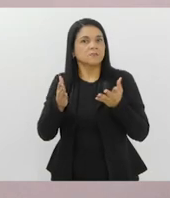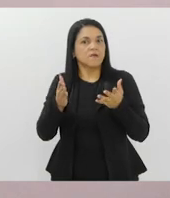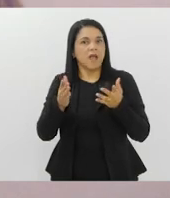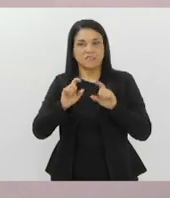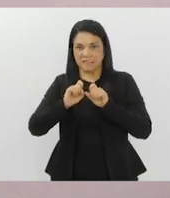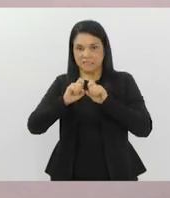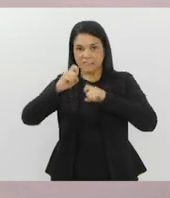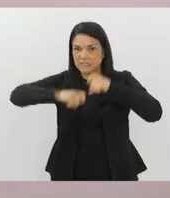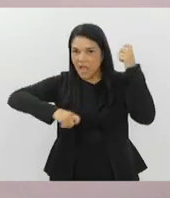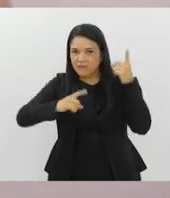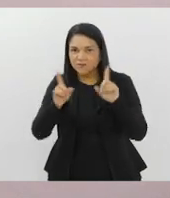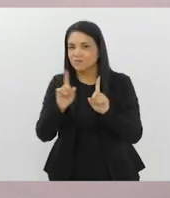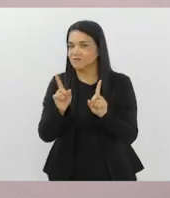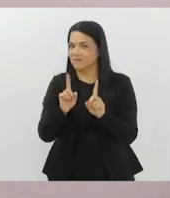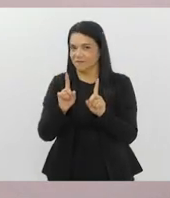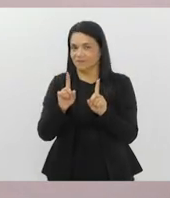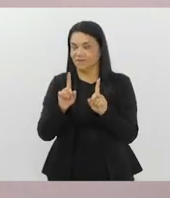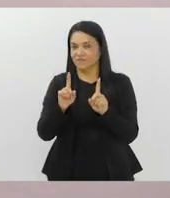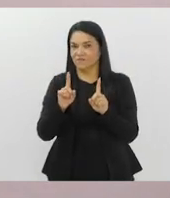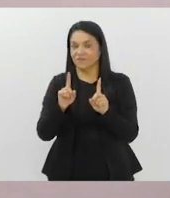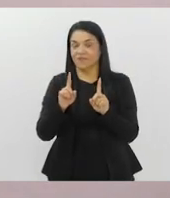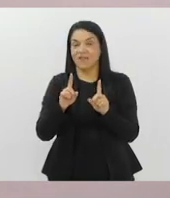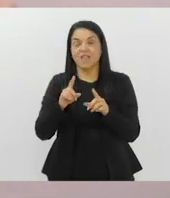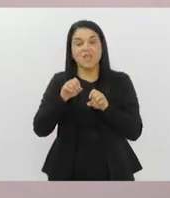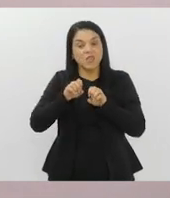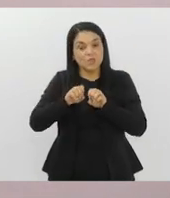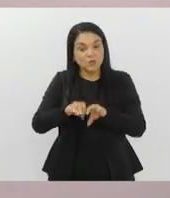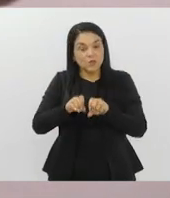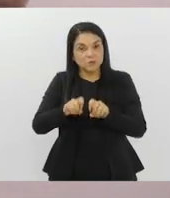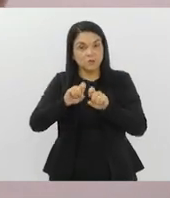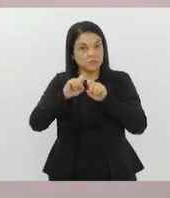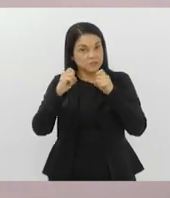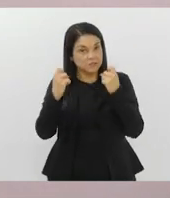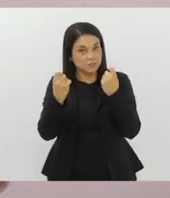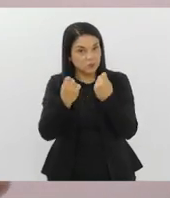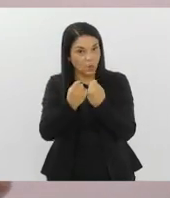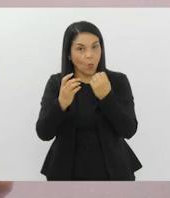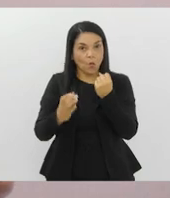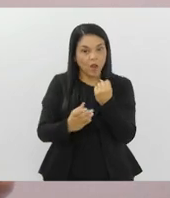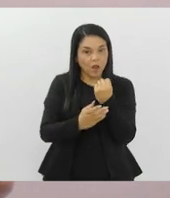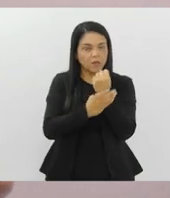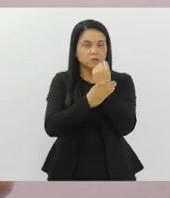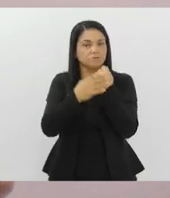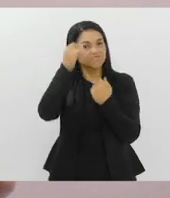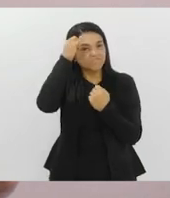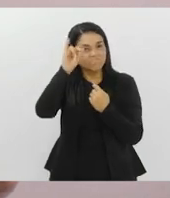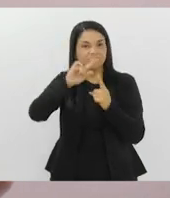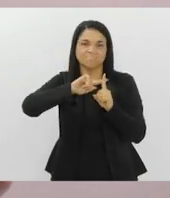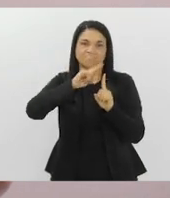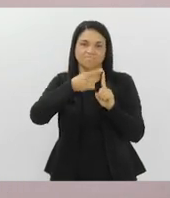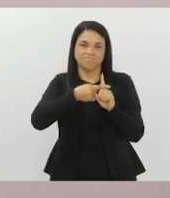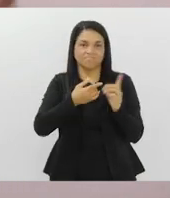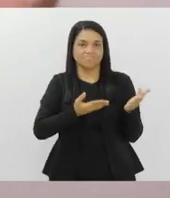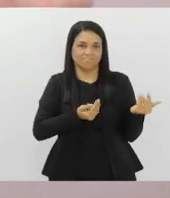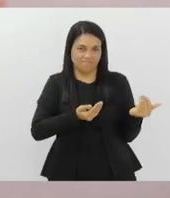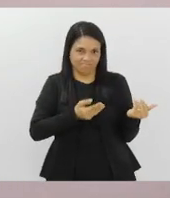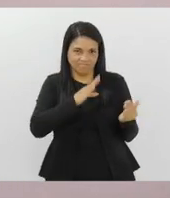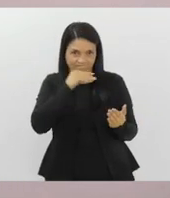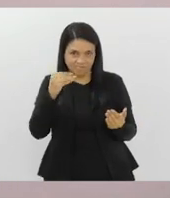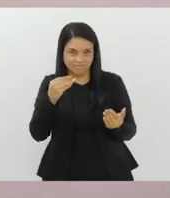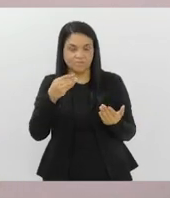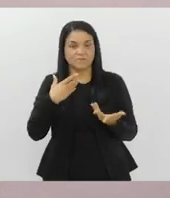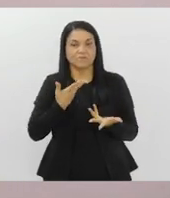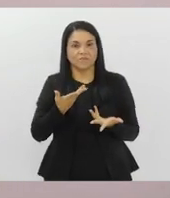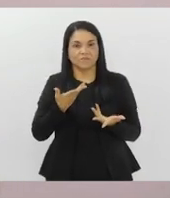sexo. Isso quer dizer que educação sexual vai garantir que, por exemplo, uma gravidez na adolescência não ocorra, uma